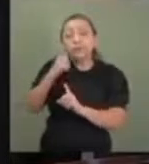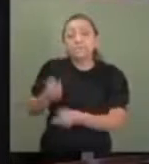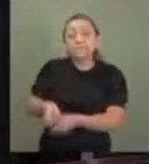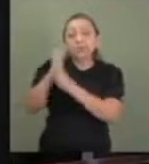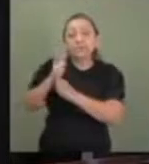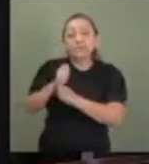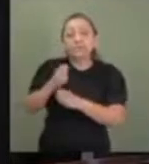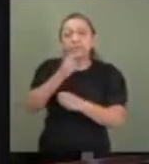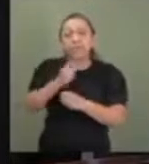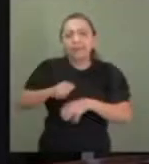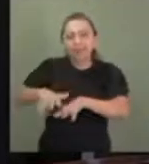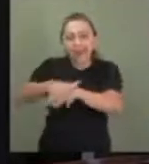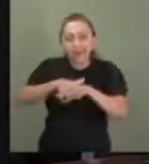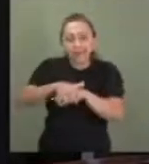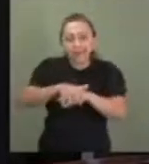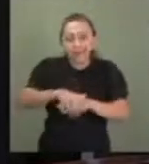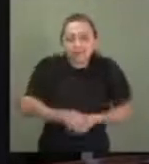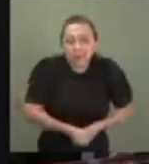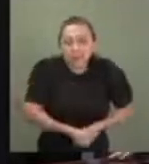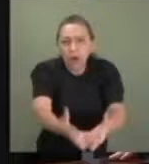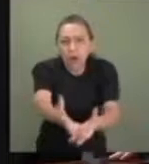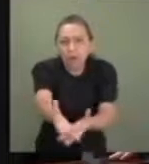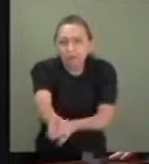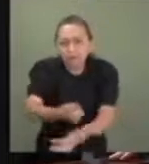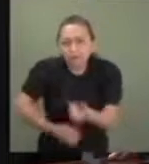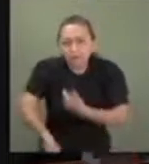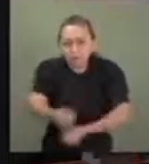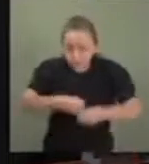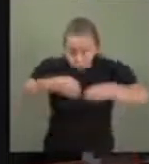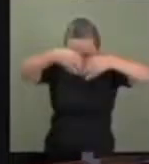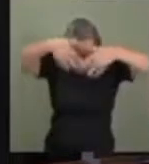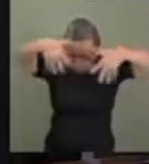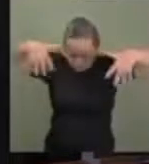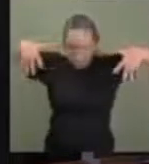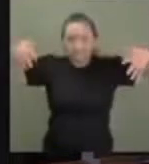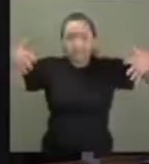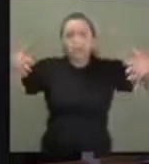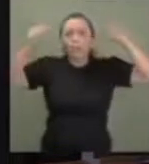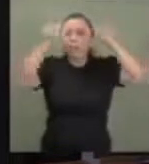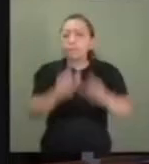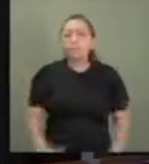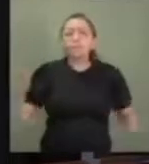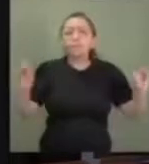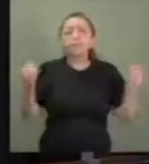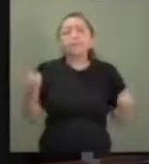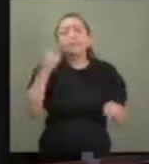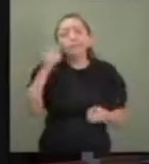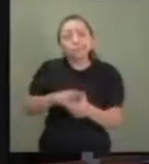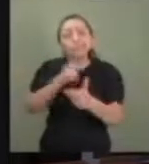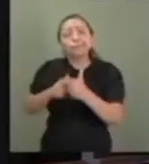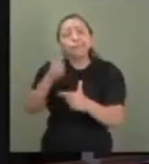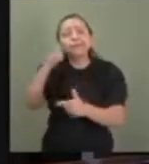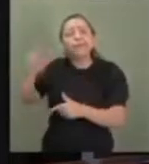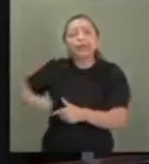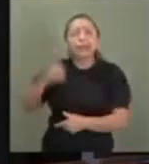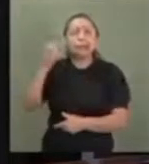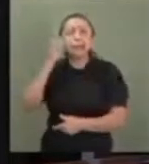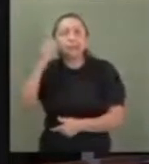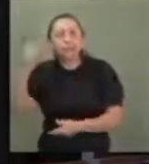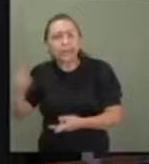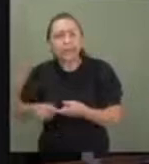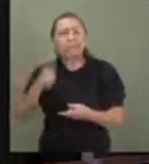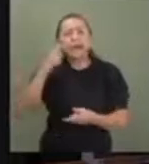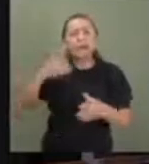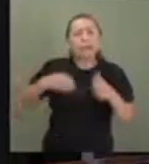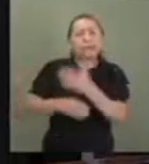tarrafa, puxa e vê o que vem agarrado nela. E como não consegue achar nada, vamos fazer. Vamos tomar o telefone dele, vamos na casa dele, ver se a gente